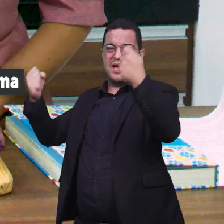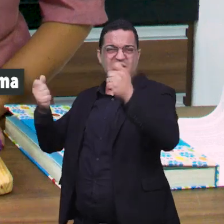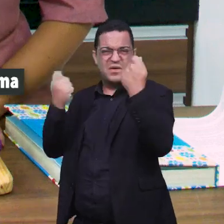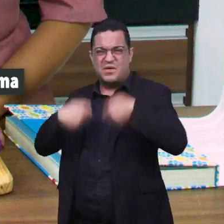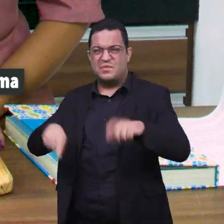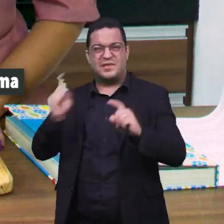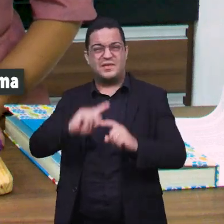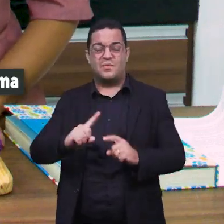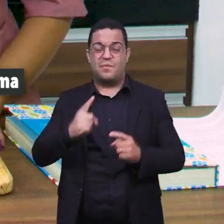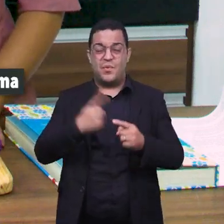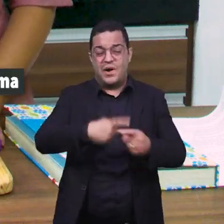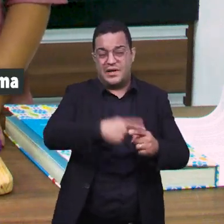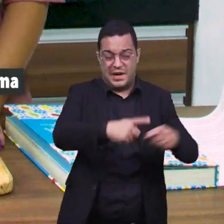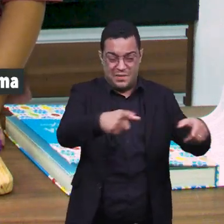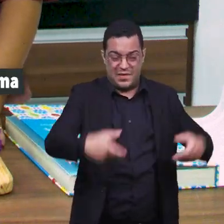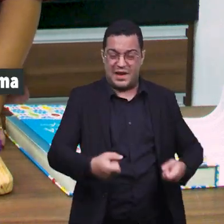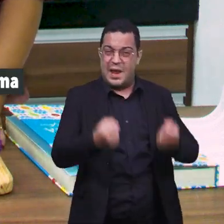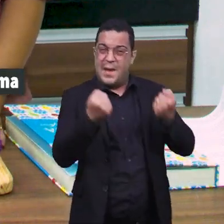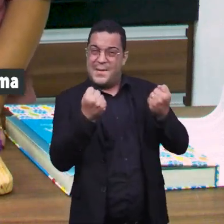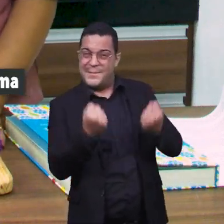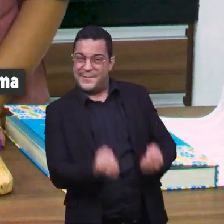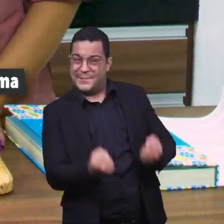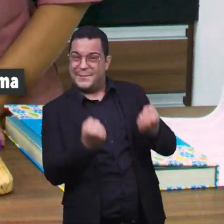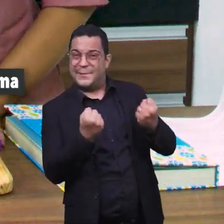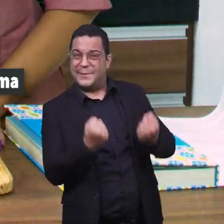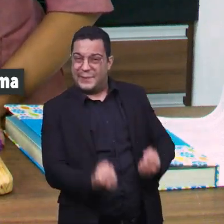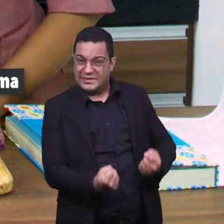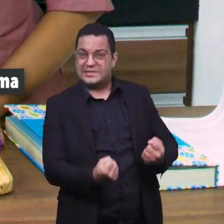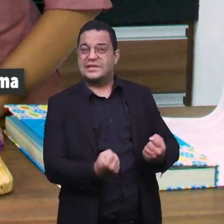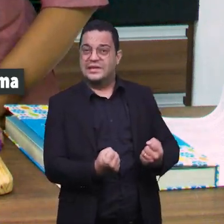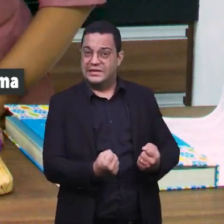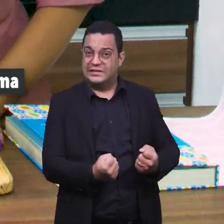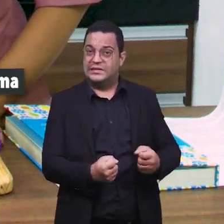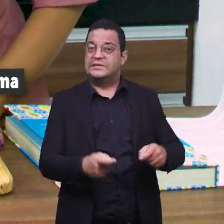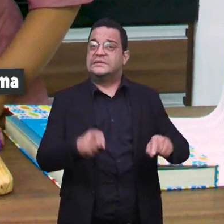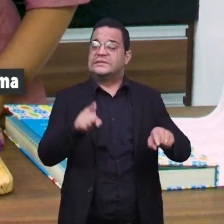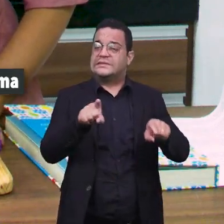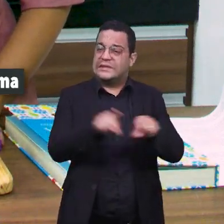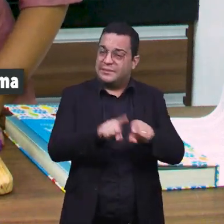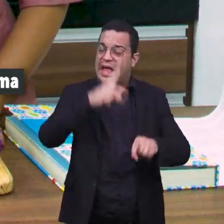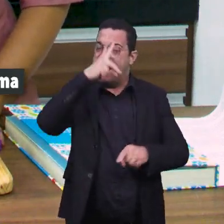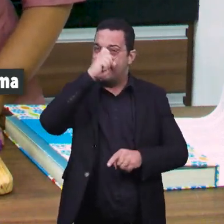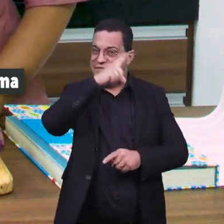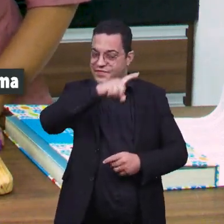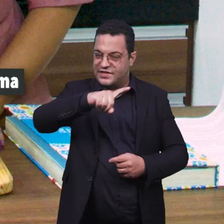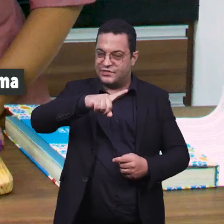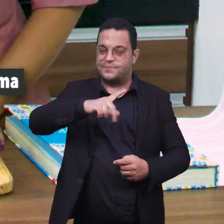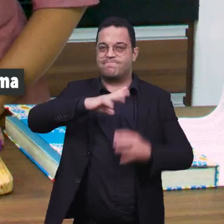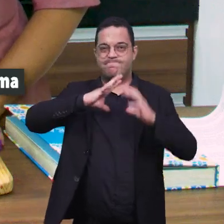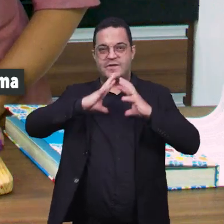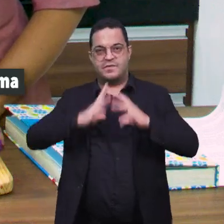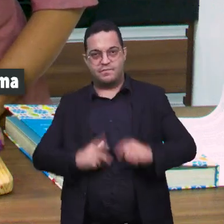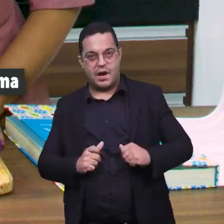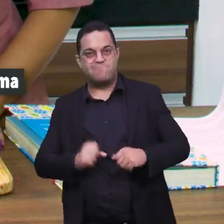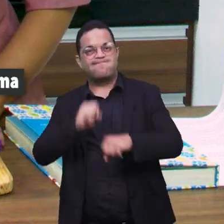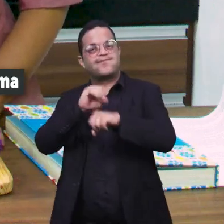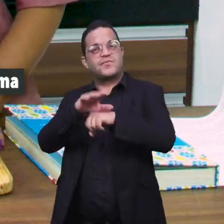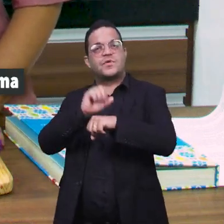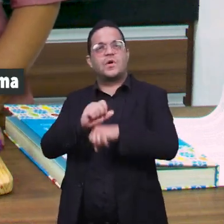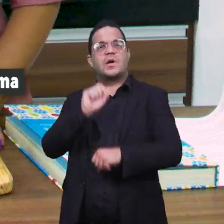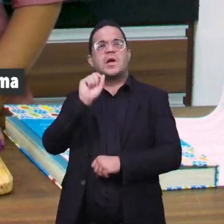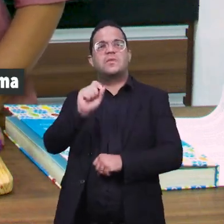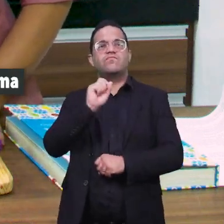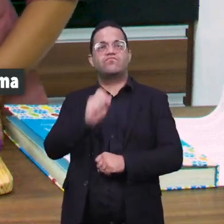ser pesada, dá trabalho para manter sempre bem higienizada. Então, nossa dica é,